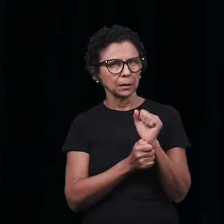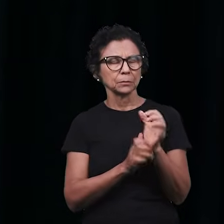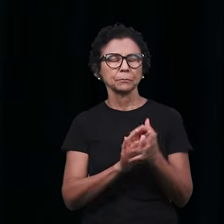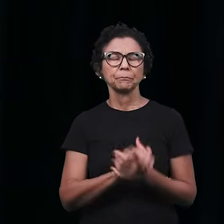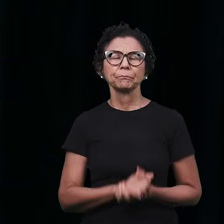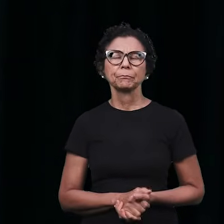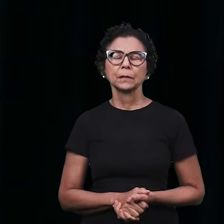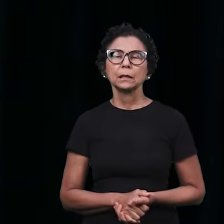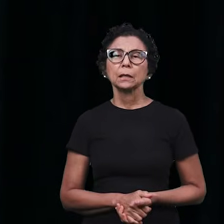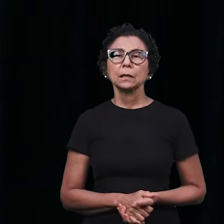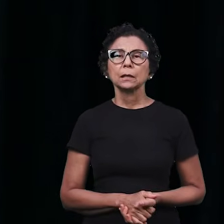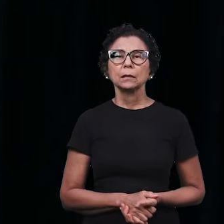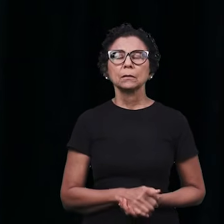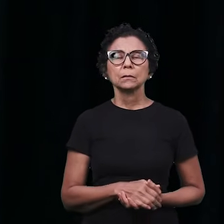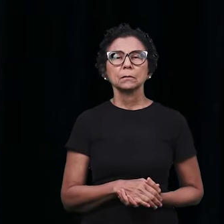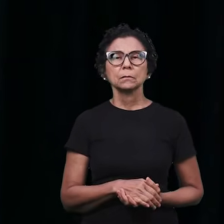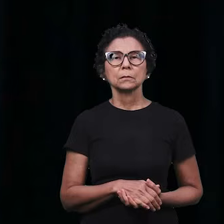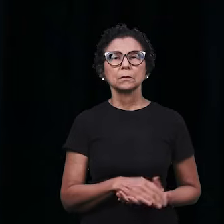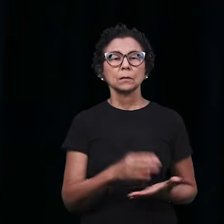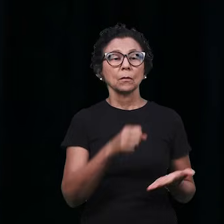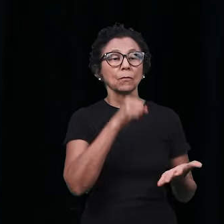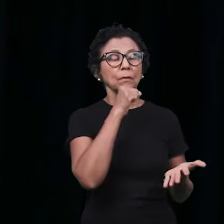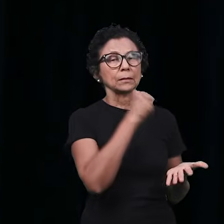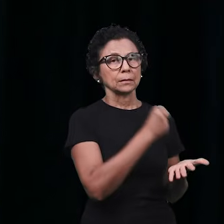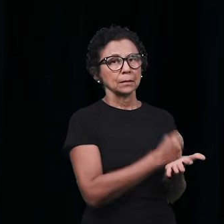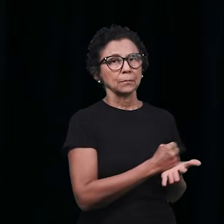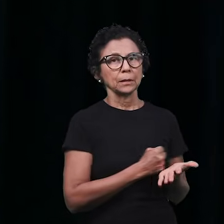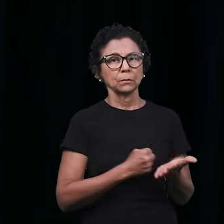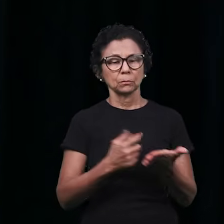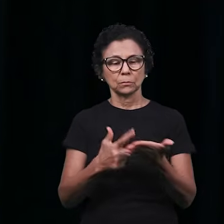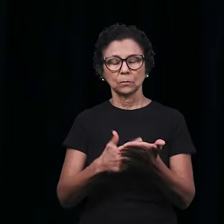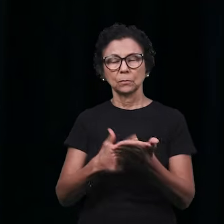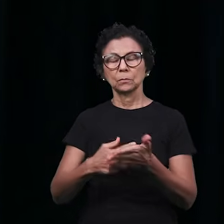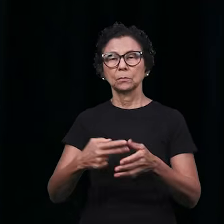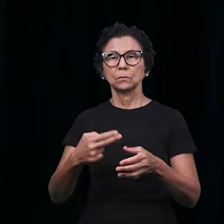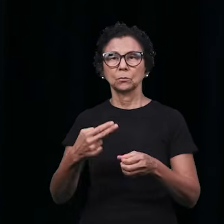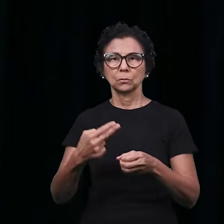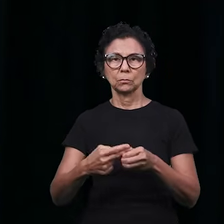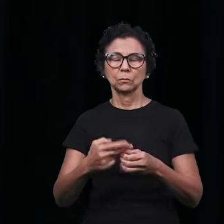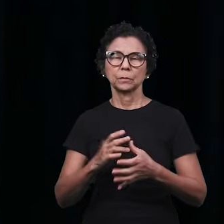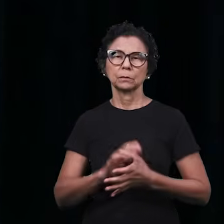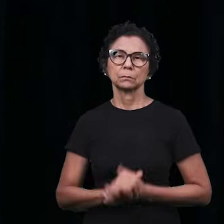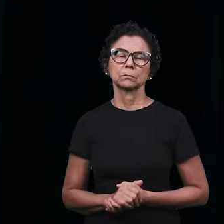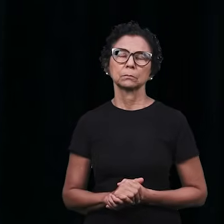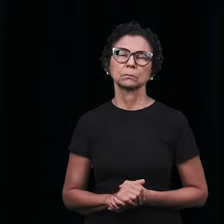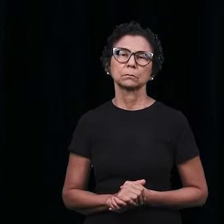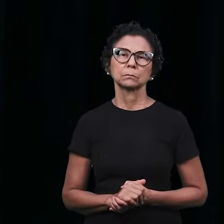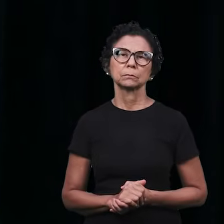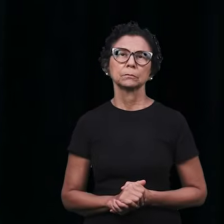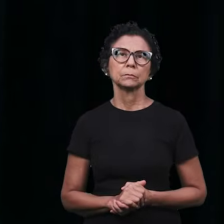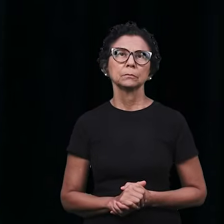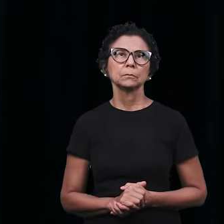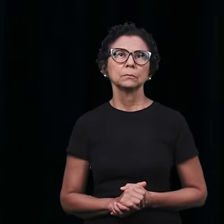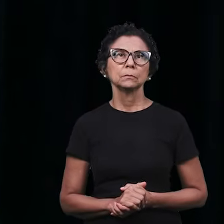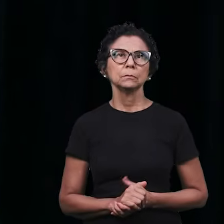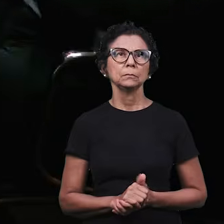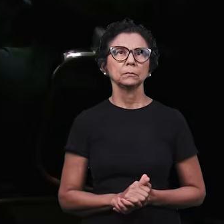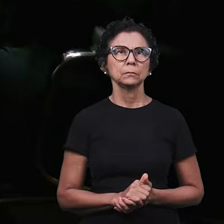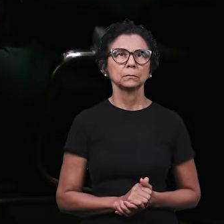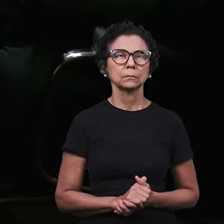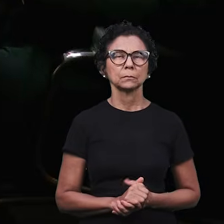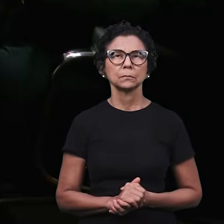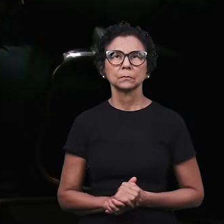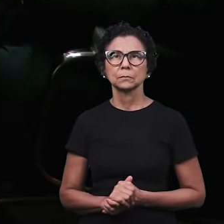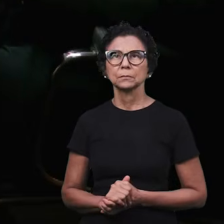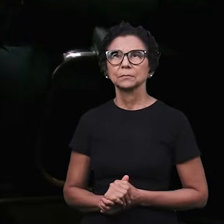e estamos no livro de Números. E para os capítulos de hoje, eu quero saudar os pastores que estão conosco. Pastor